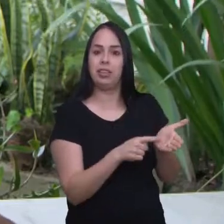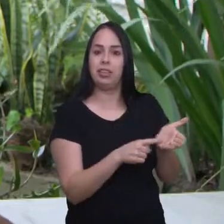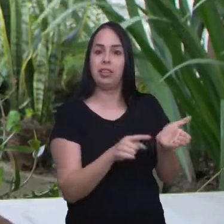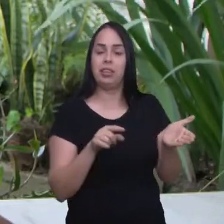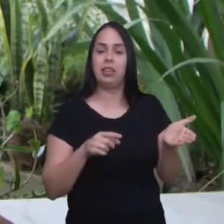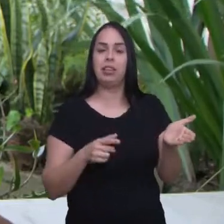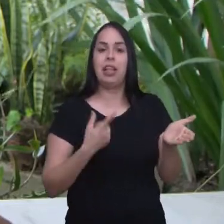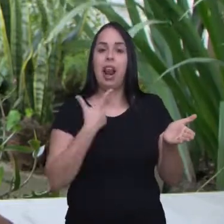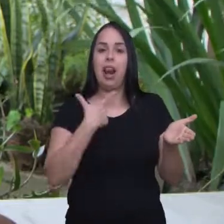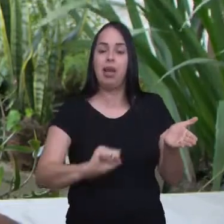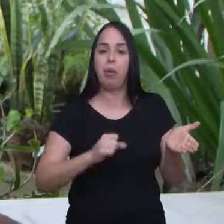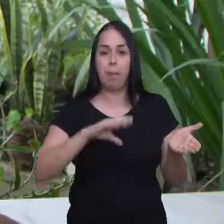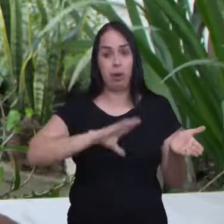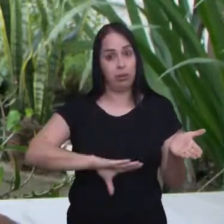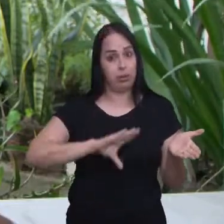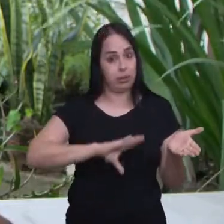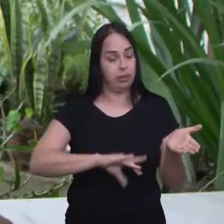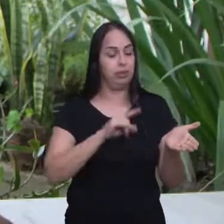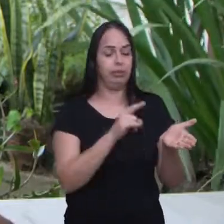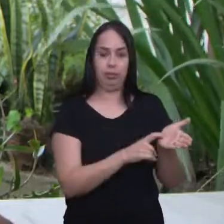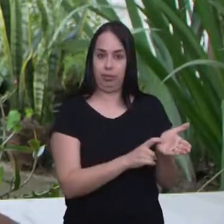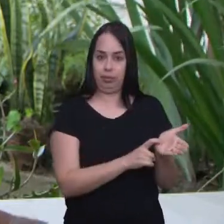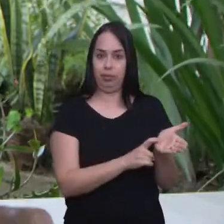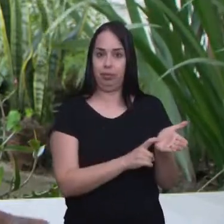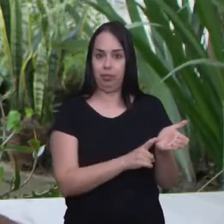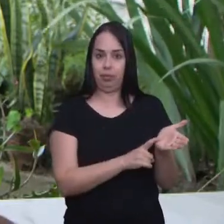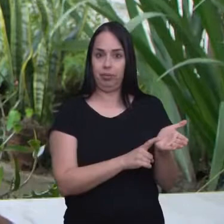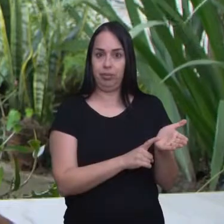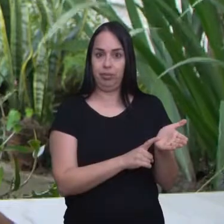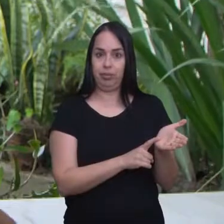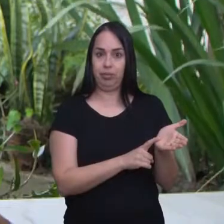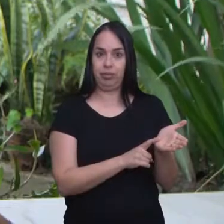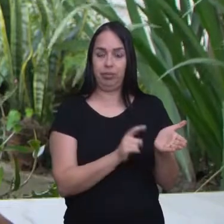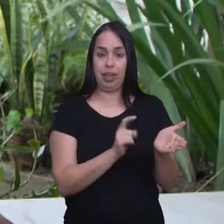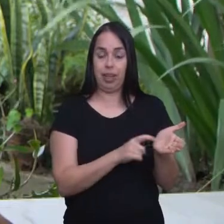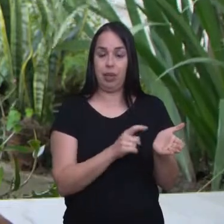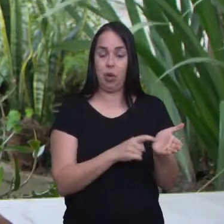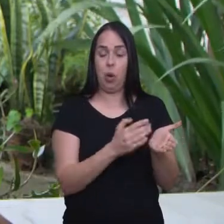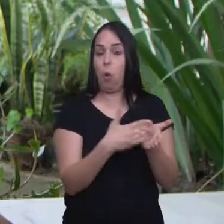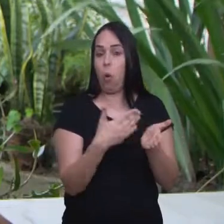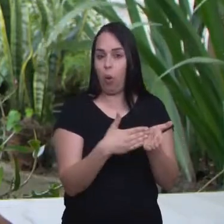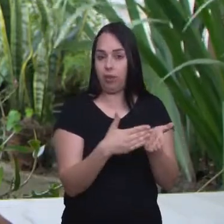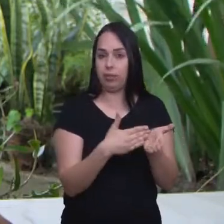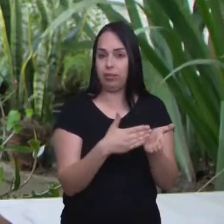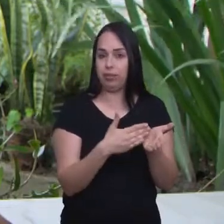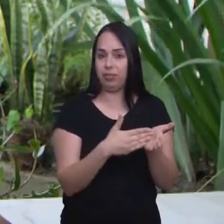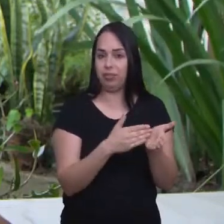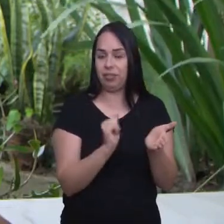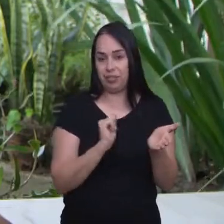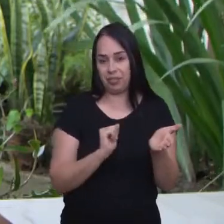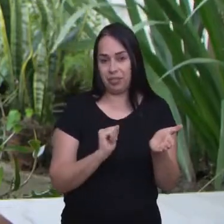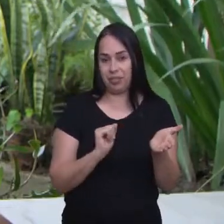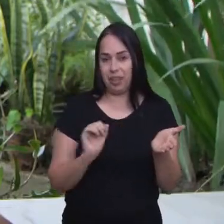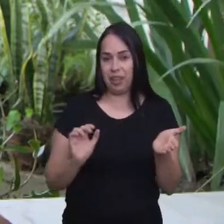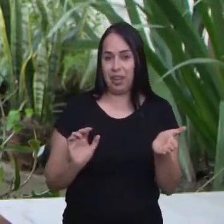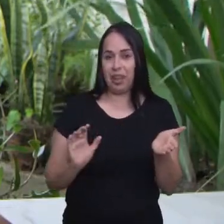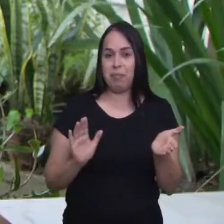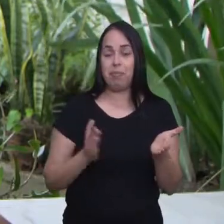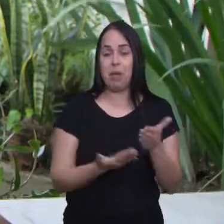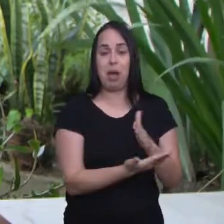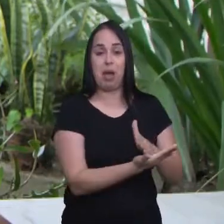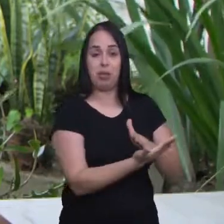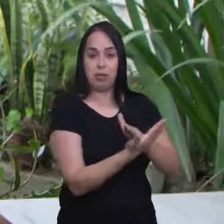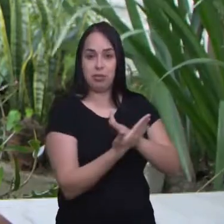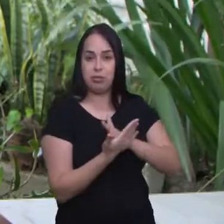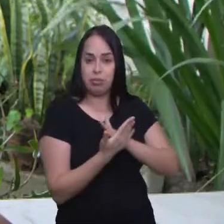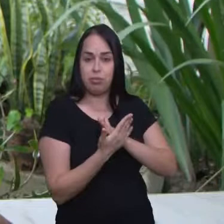internacional na língua portuguesa. E aquela enciclopédia foi que ajudou,